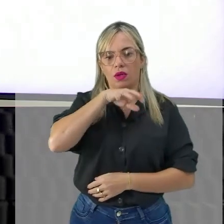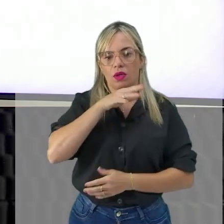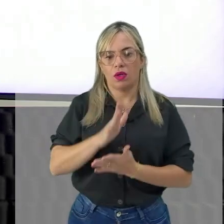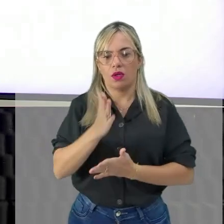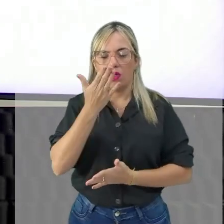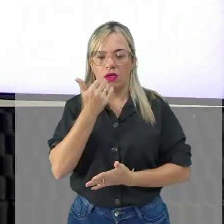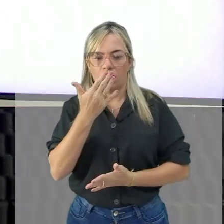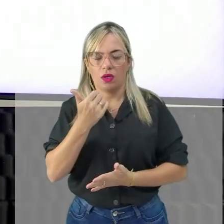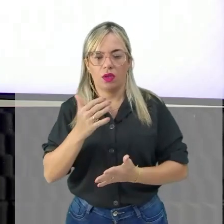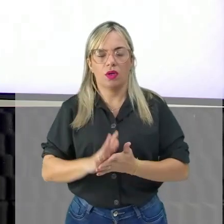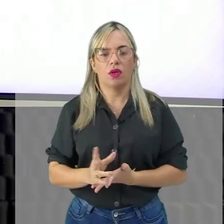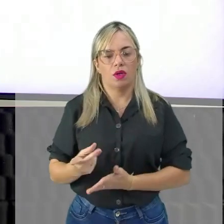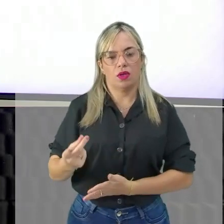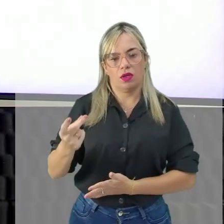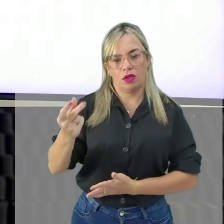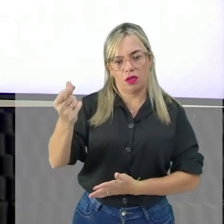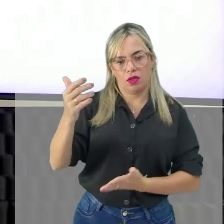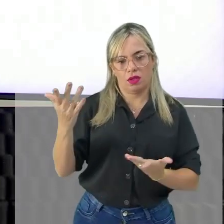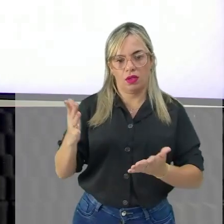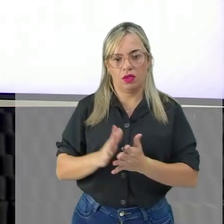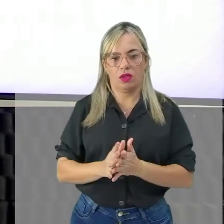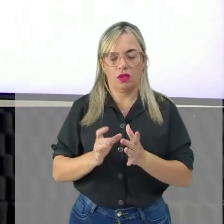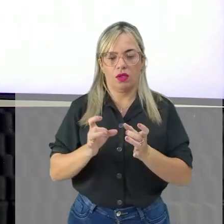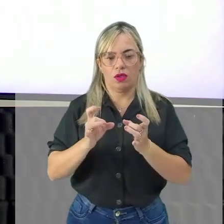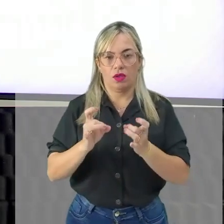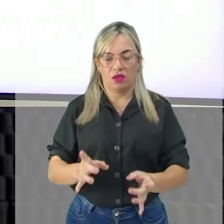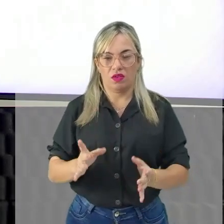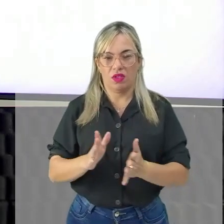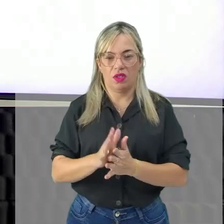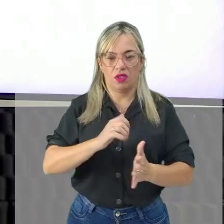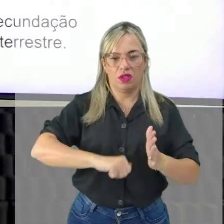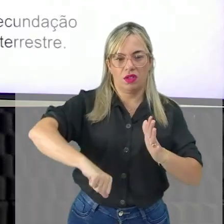silvestre, não pode vender, né? É crime.